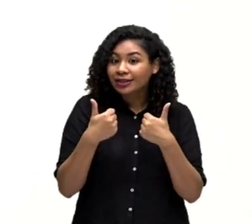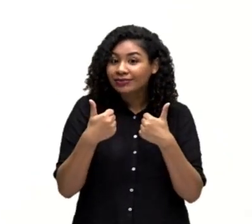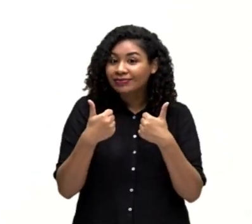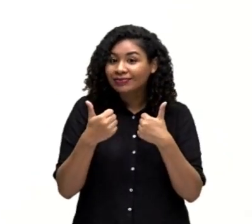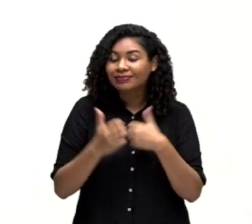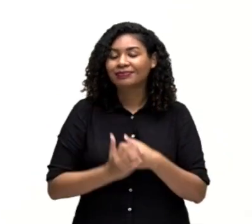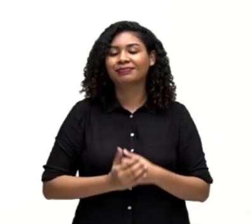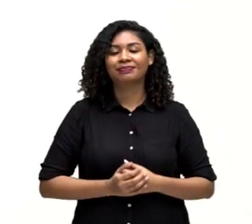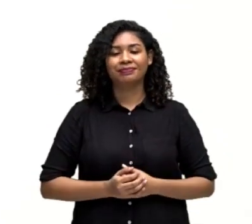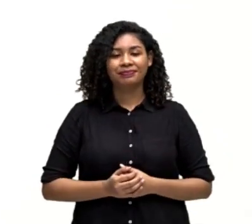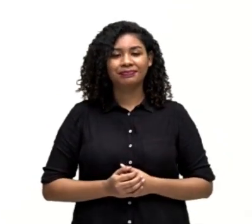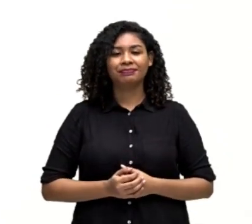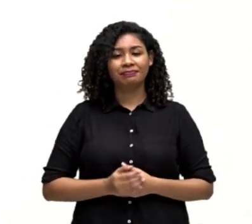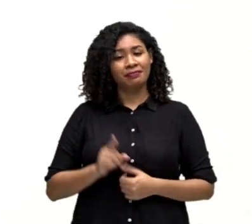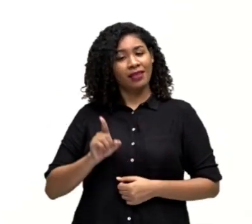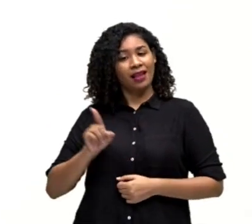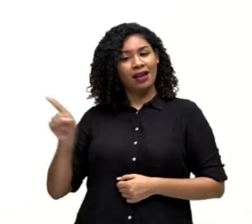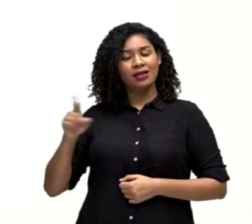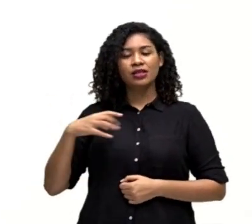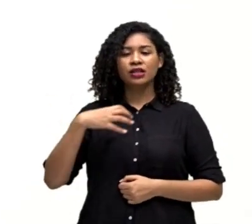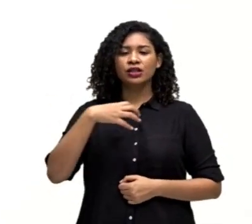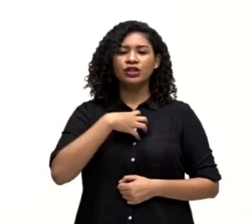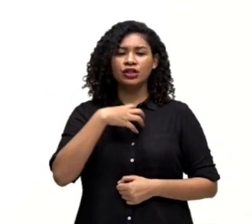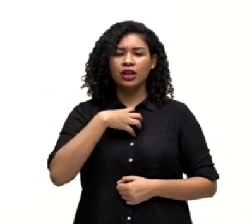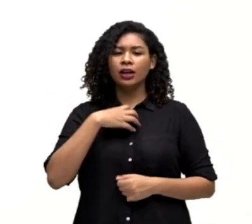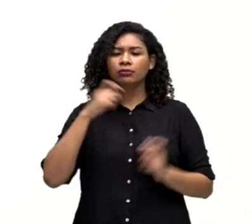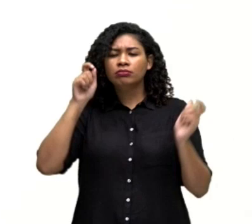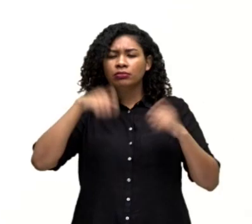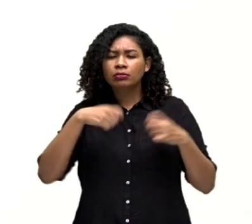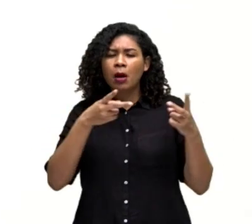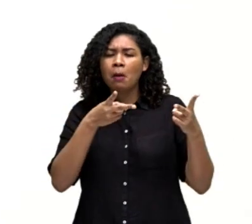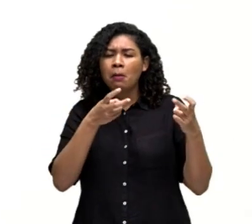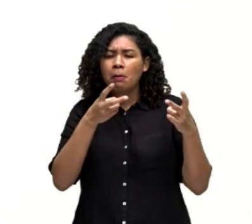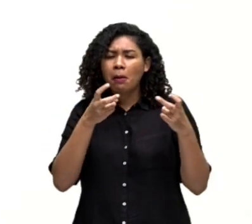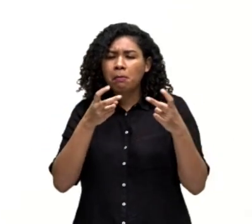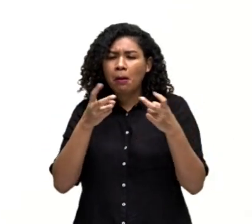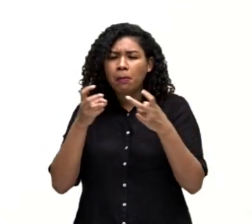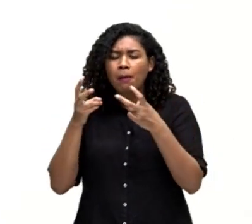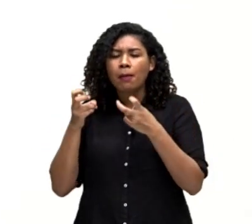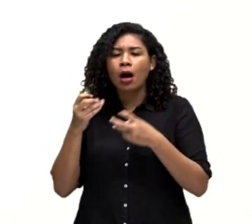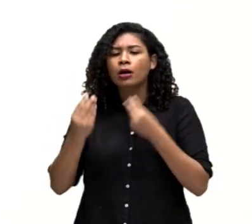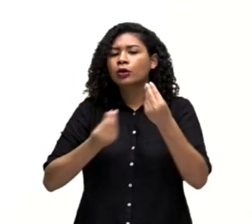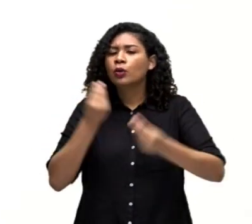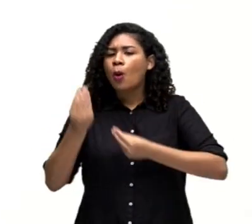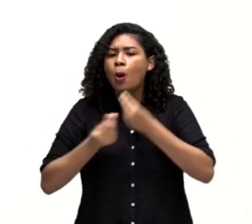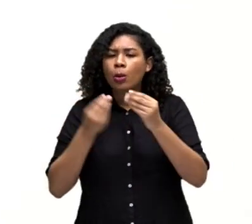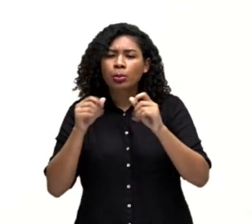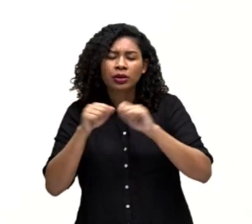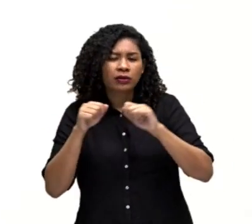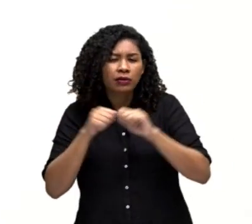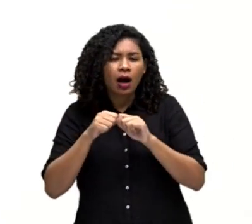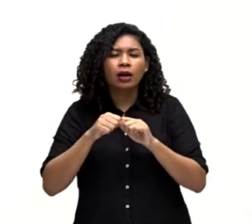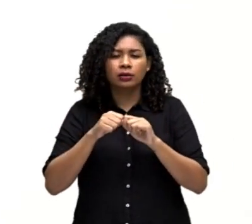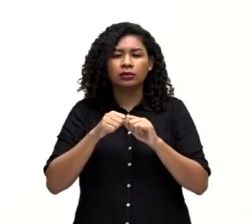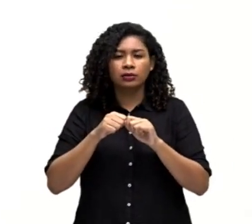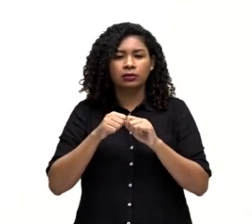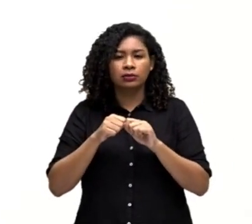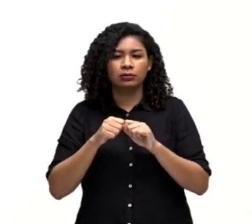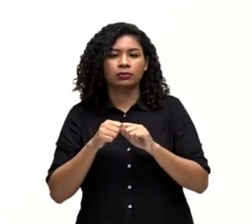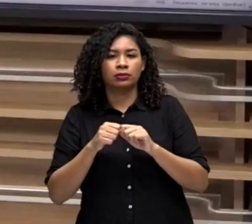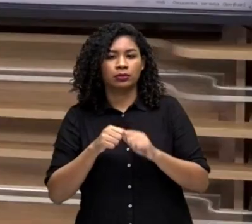pessoal, dessa maneira, a gente verifica como é que a gente faz para transformar um